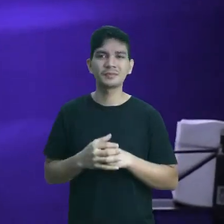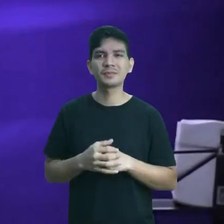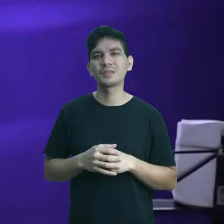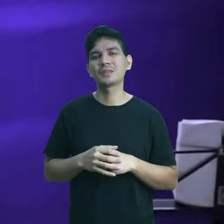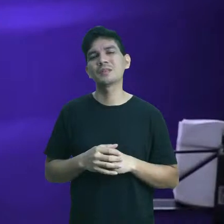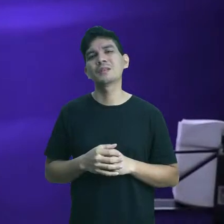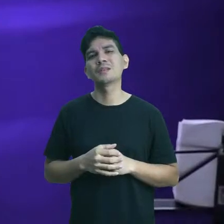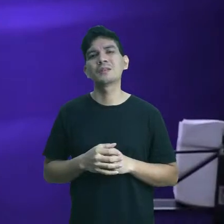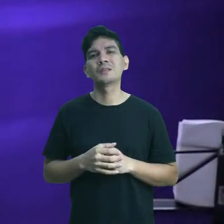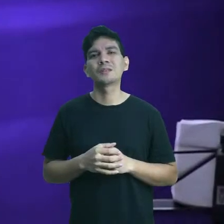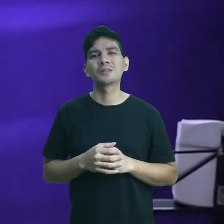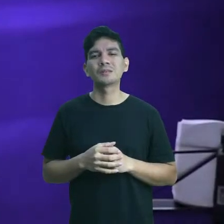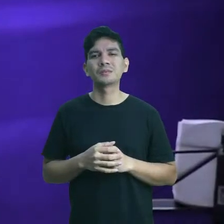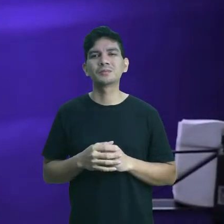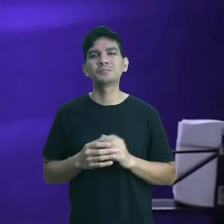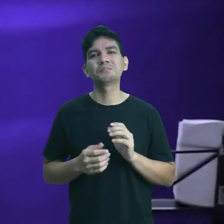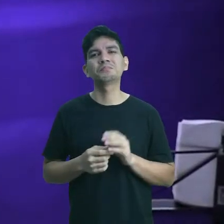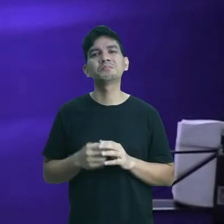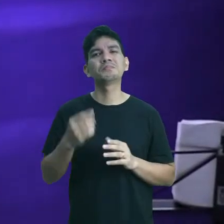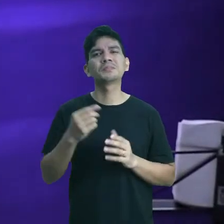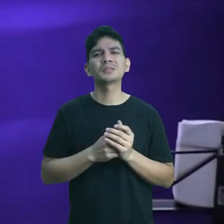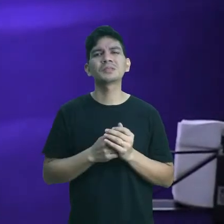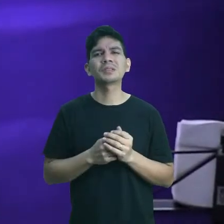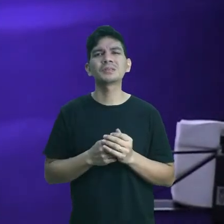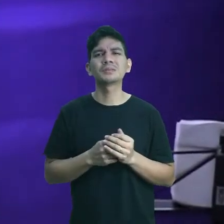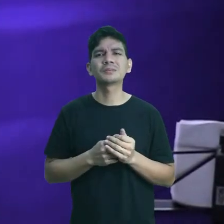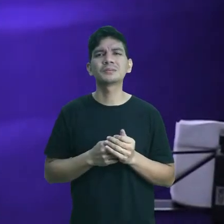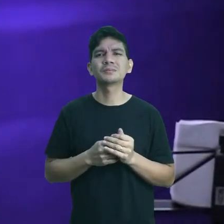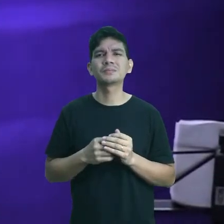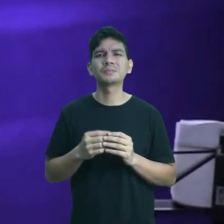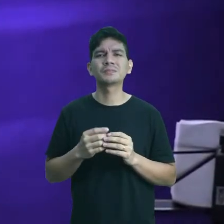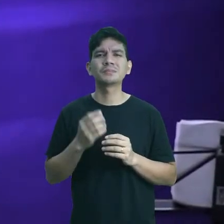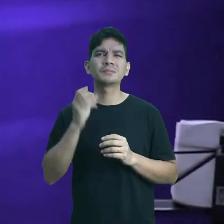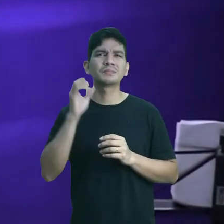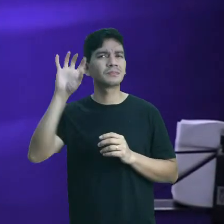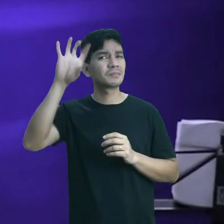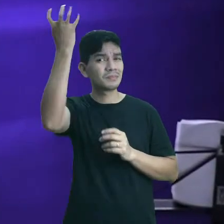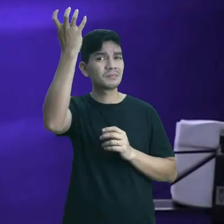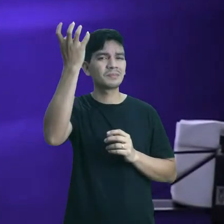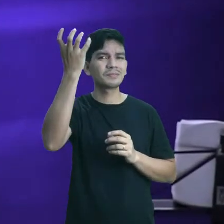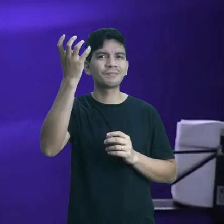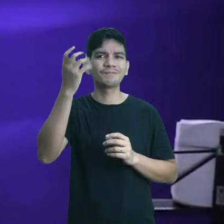Sabe qual é o resultado hoje? O filho é viciado.